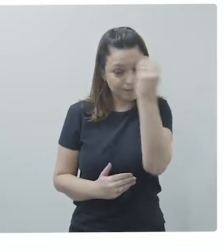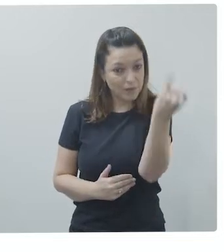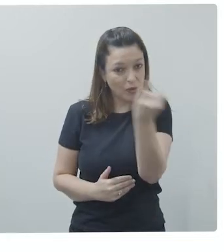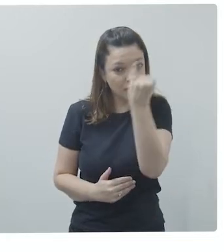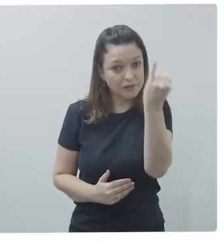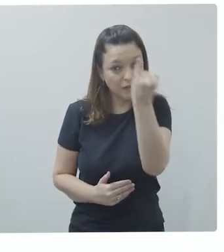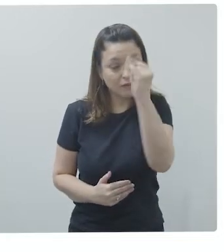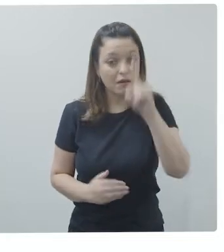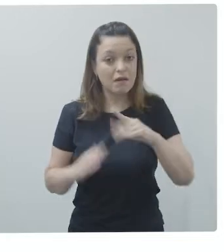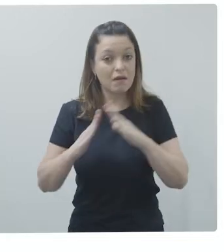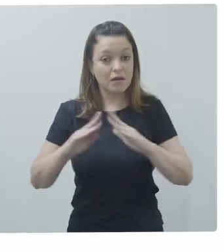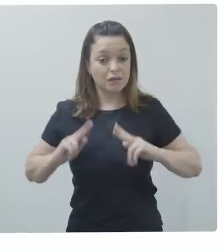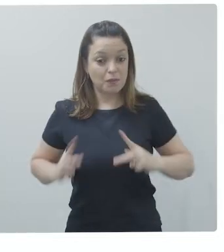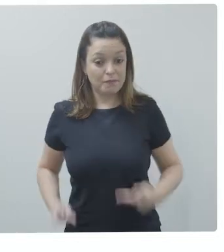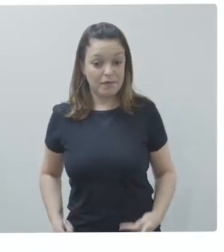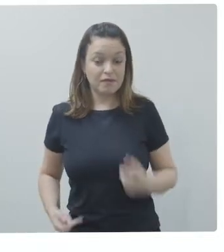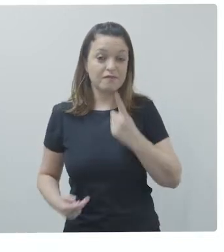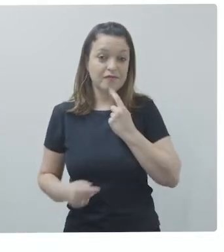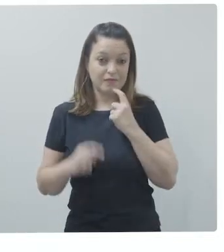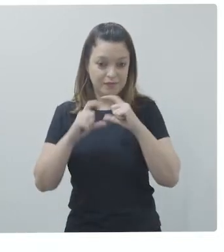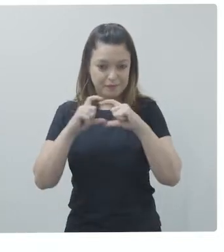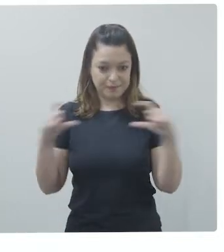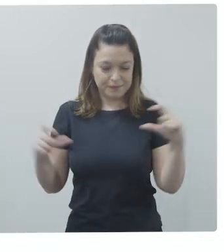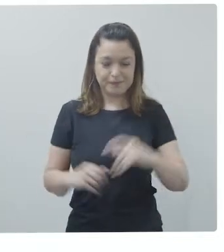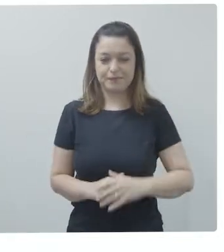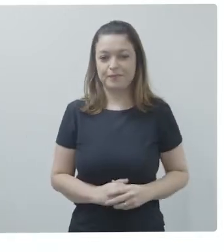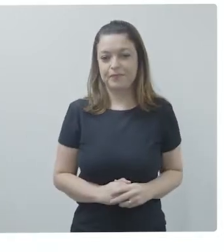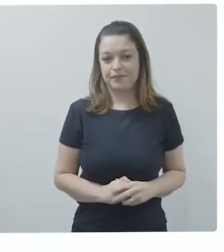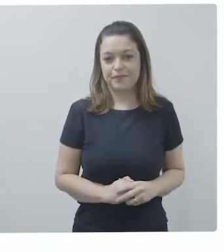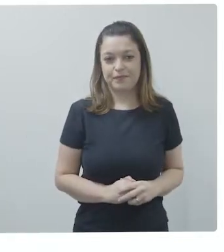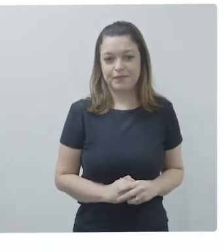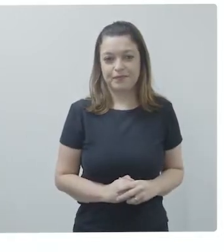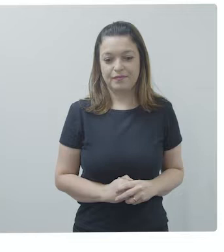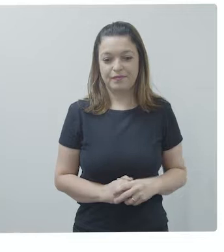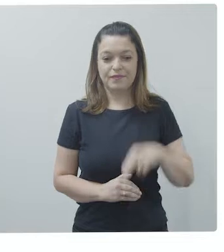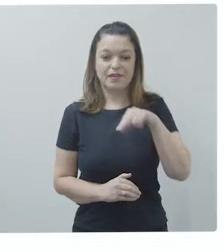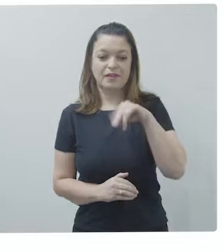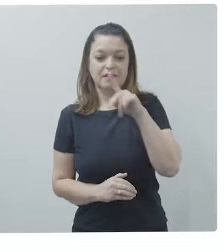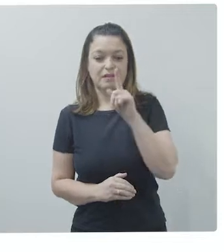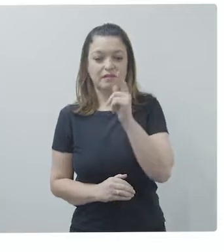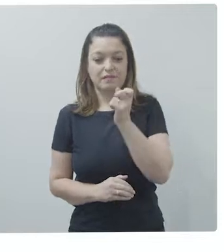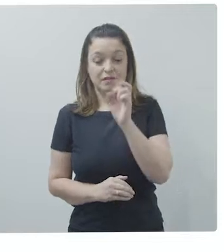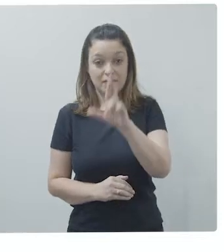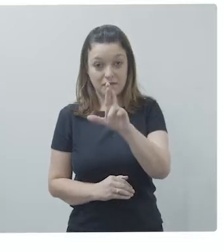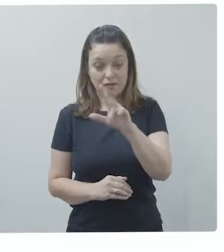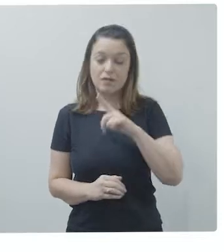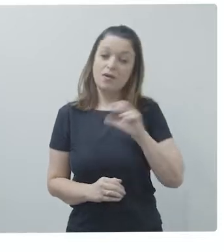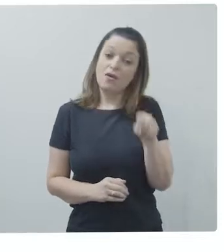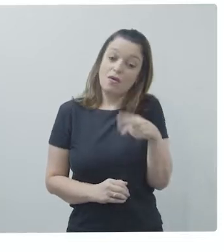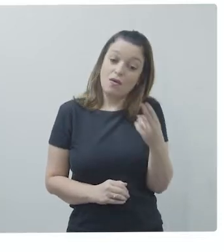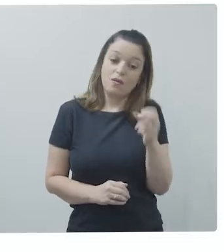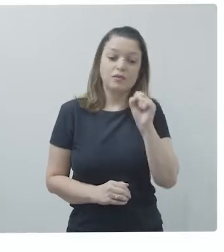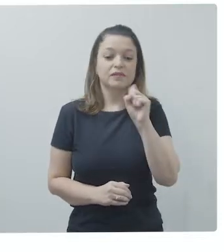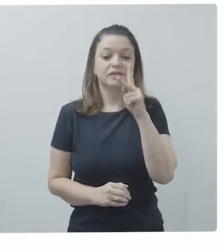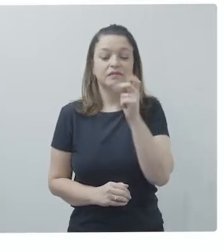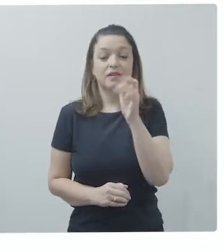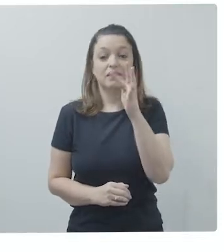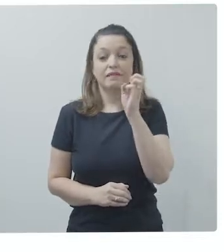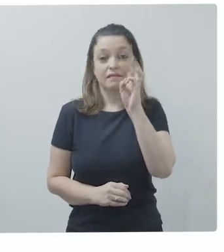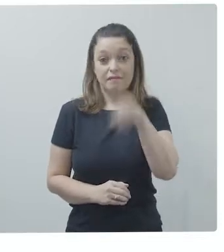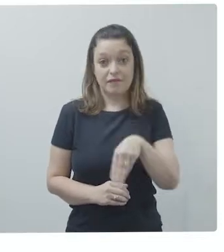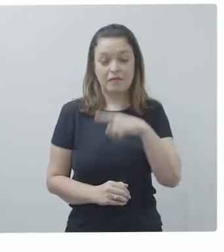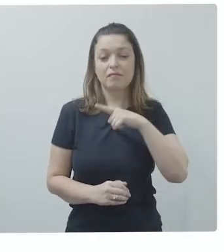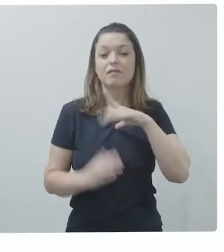é o lar dos humanos. Depois nós temos Nidavellir, ou Svartalfheim,